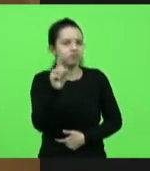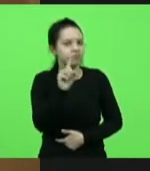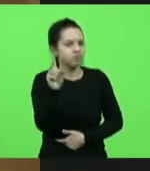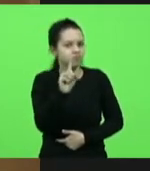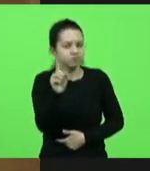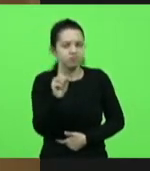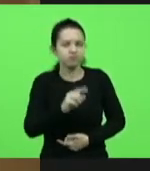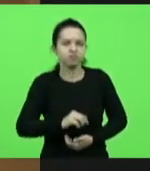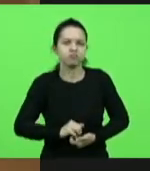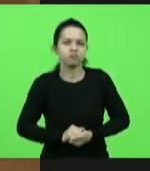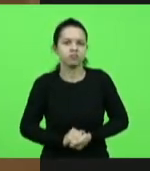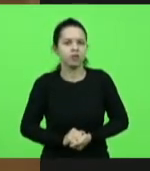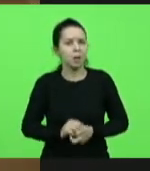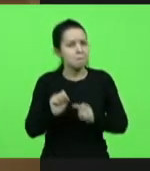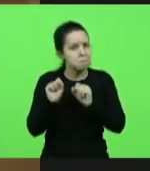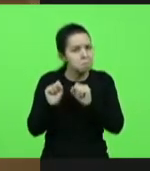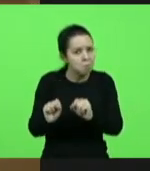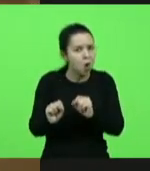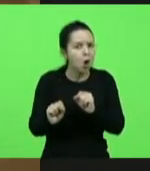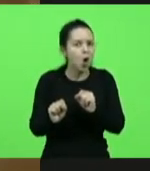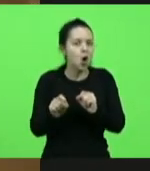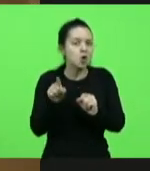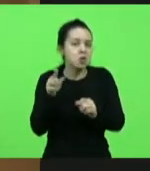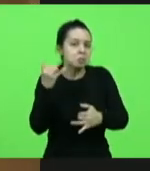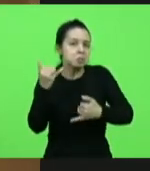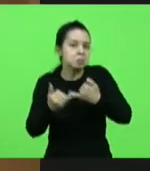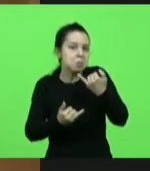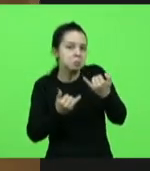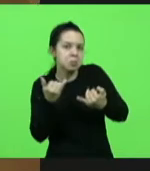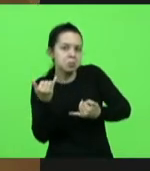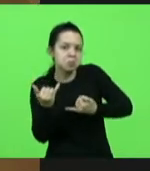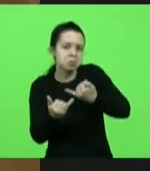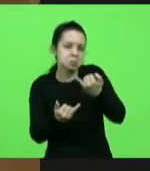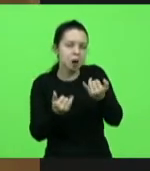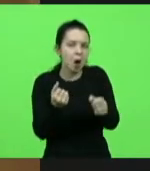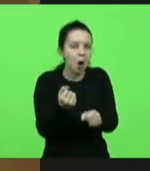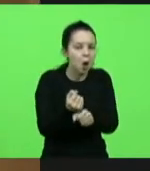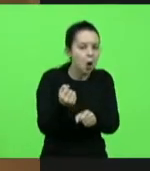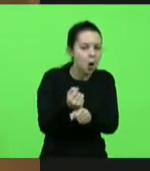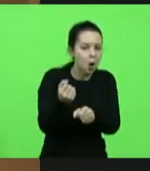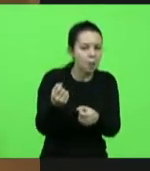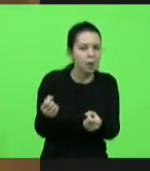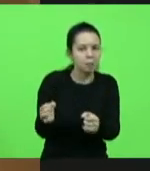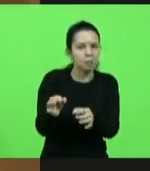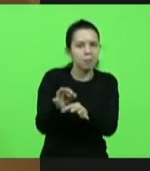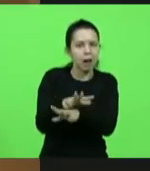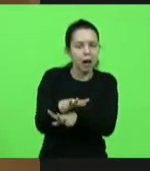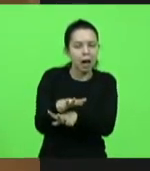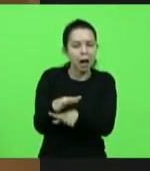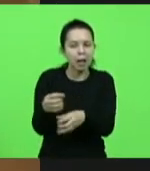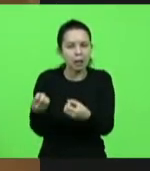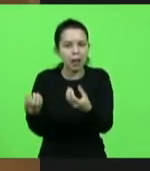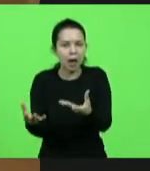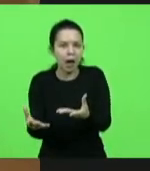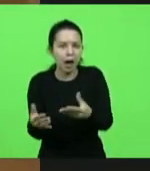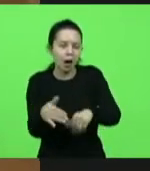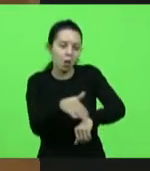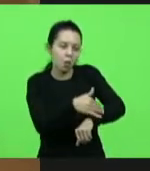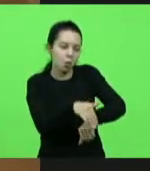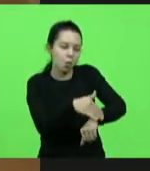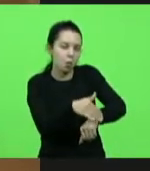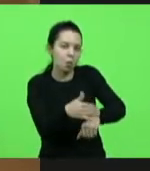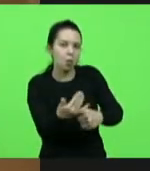esquecer, não. Pode ser que esse joguinho de entregar obrinha, ruazinha da cachaça,